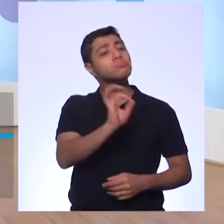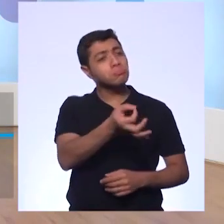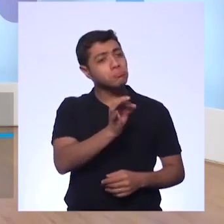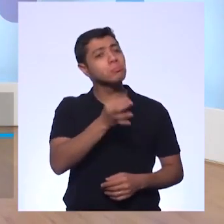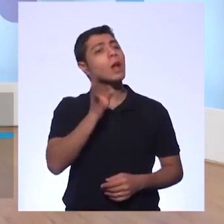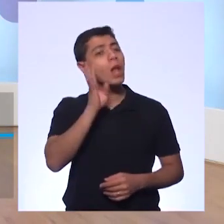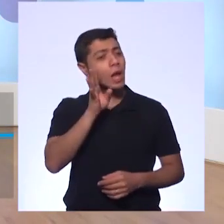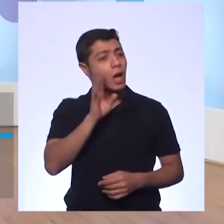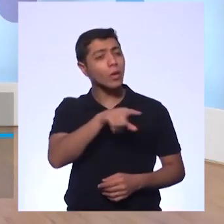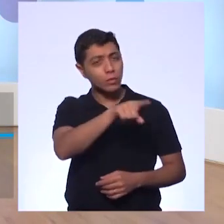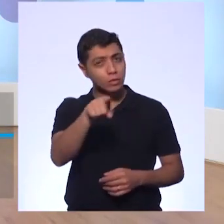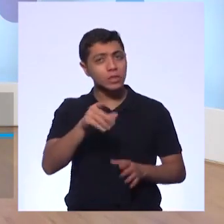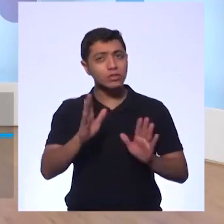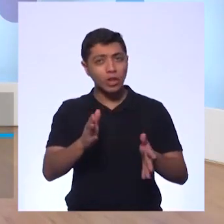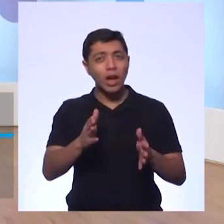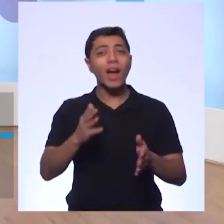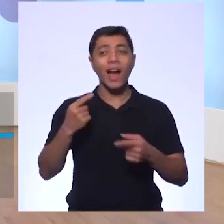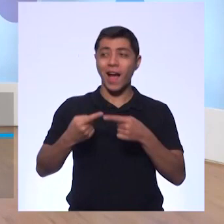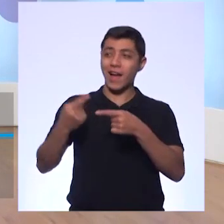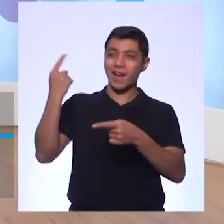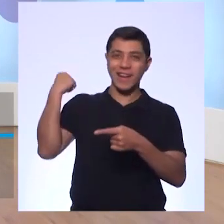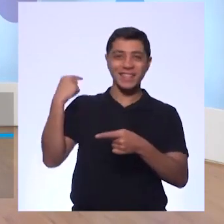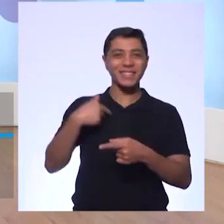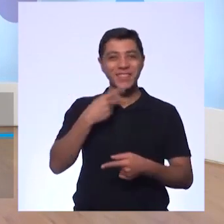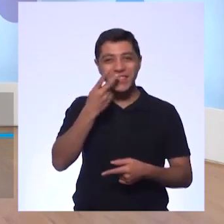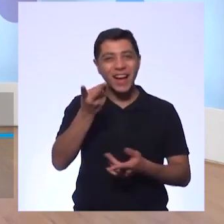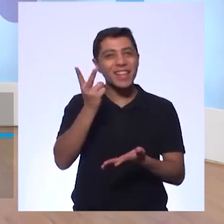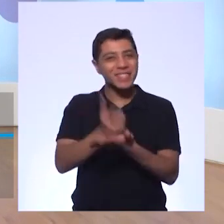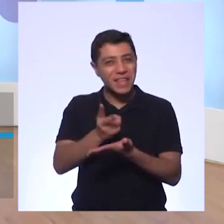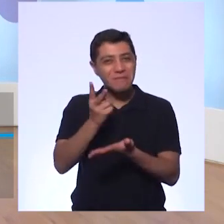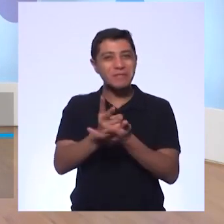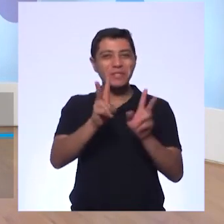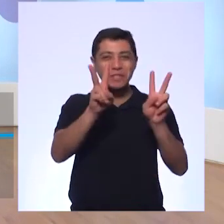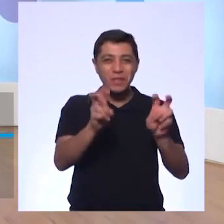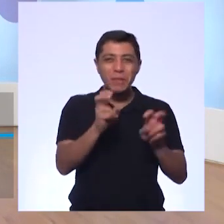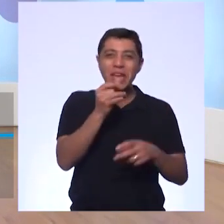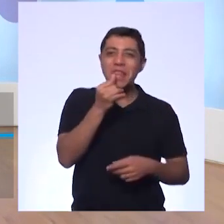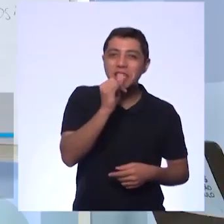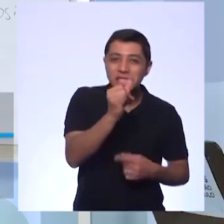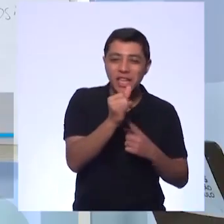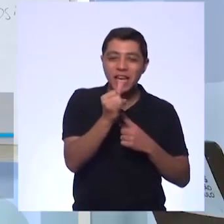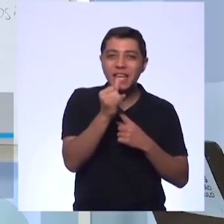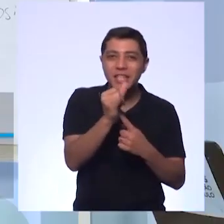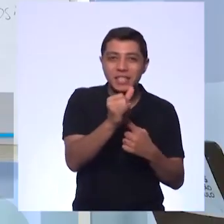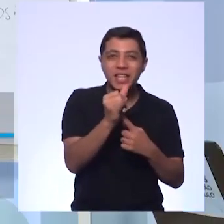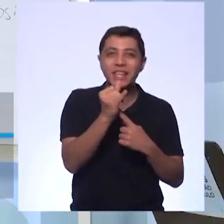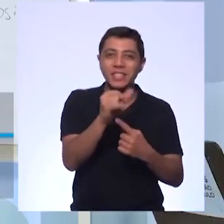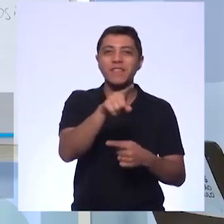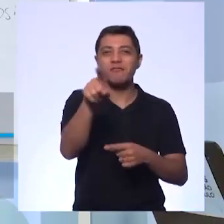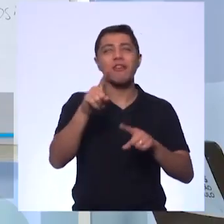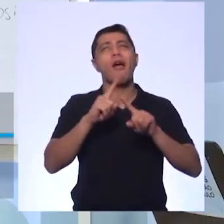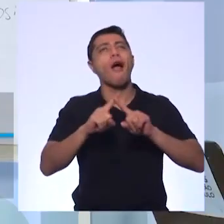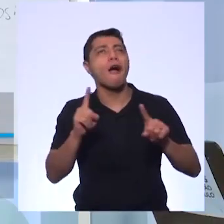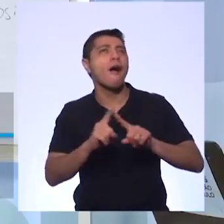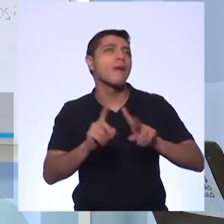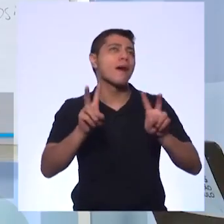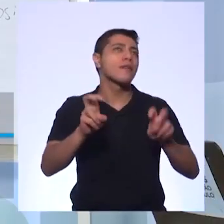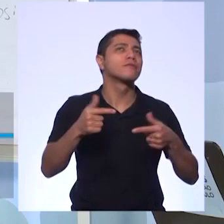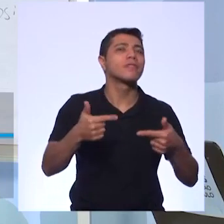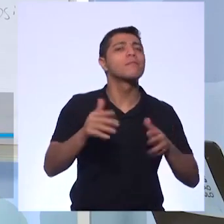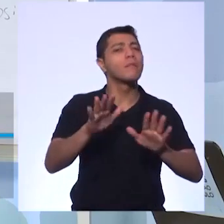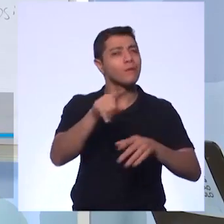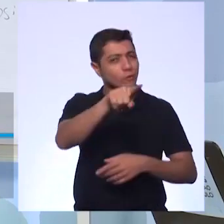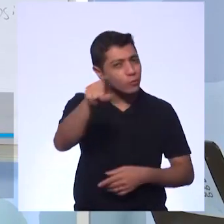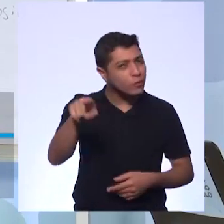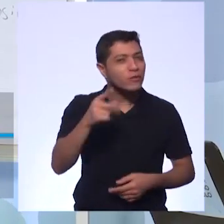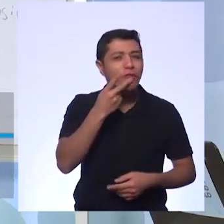reclamaram tanto que eu falava toda a aula de energia, mas a primeira palavra que todo mundo colocou ali, qual foi, né? Energy. Então, a gente viu algumas palavras aí que vocês,